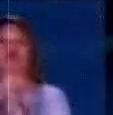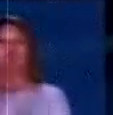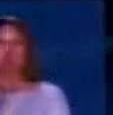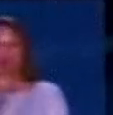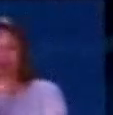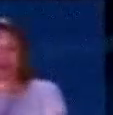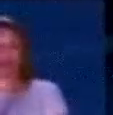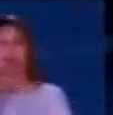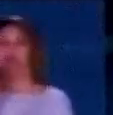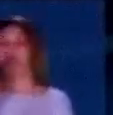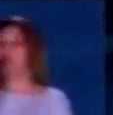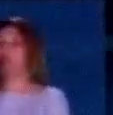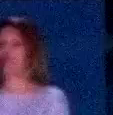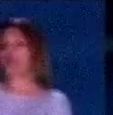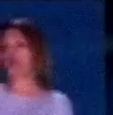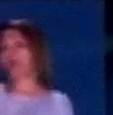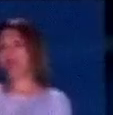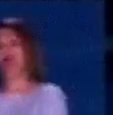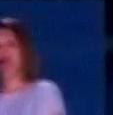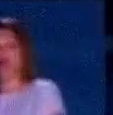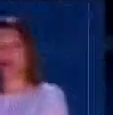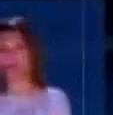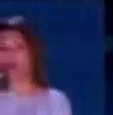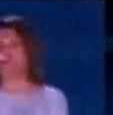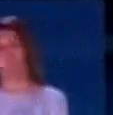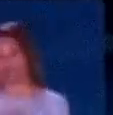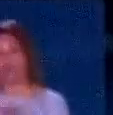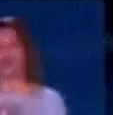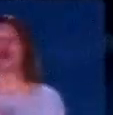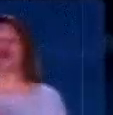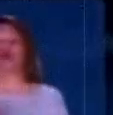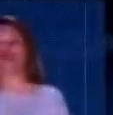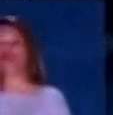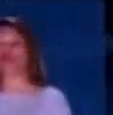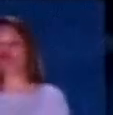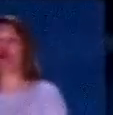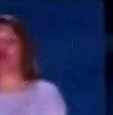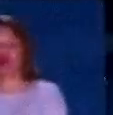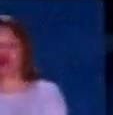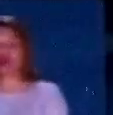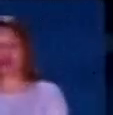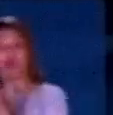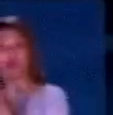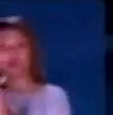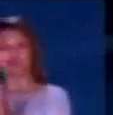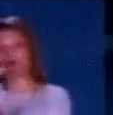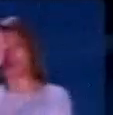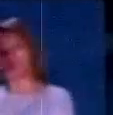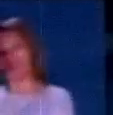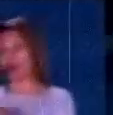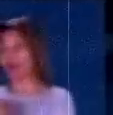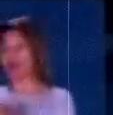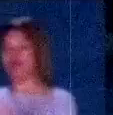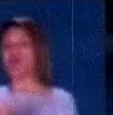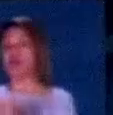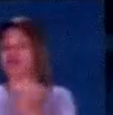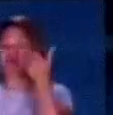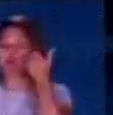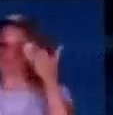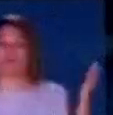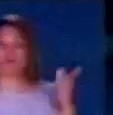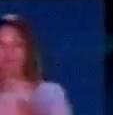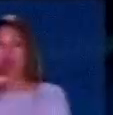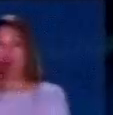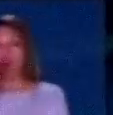do PMDB, do PSDB, durante as eleições de 2014, principalmente, que foi desvendado pela